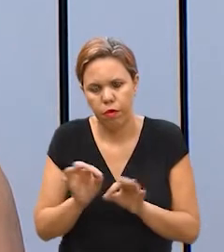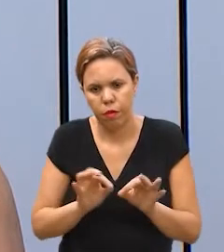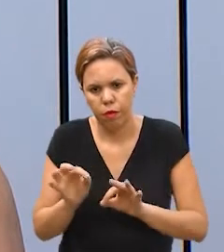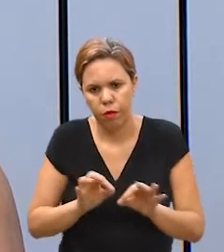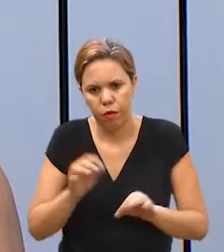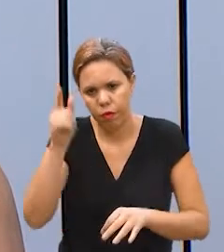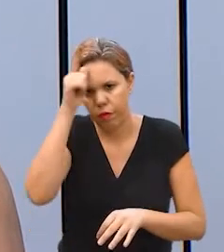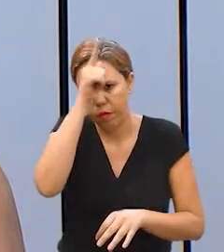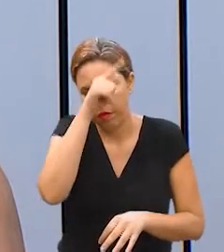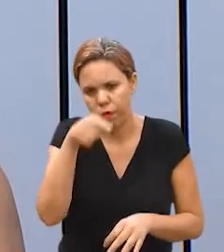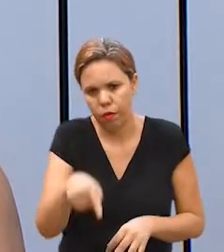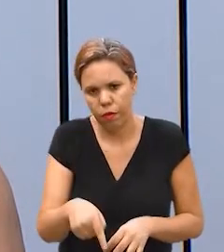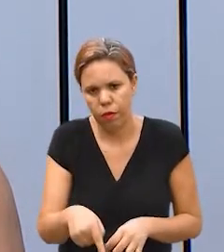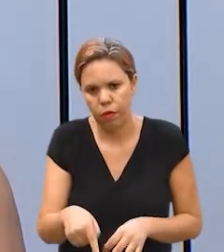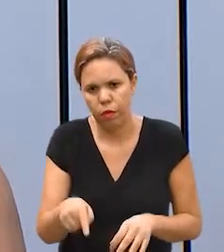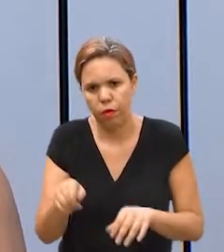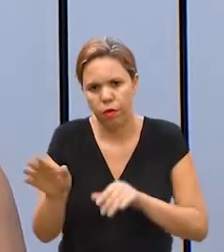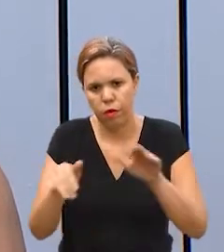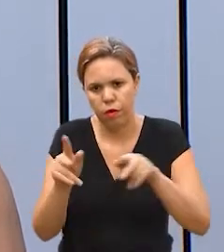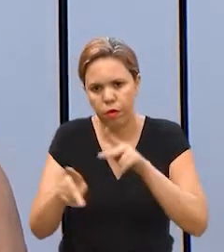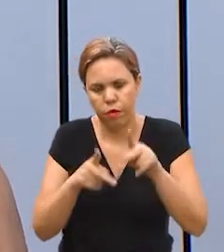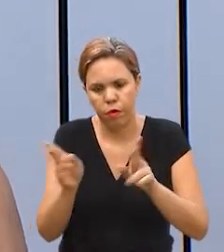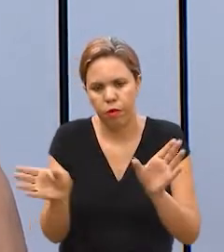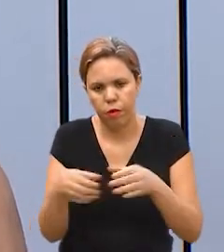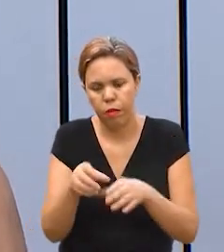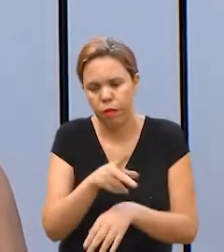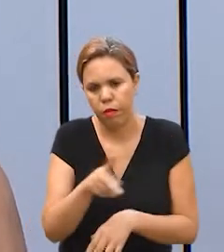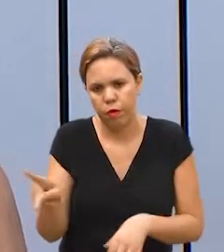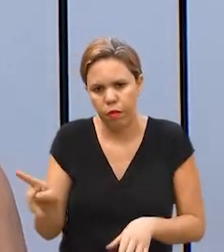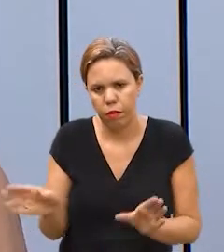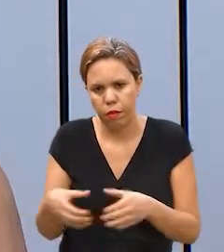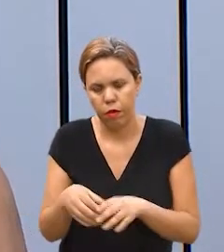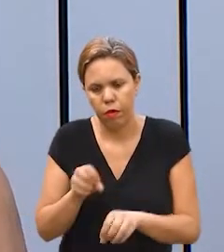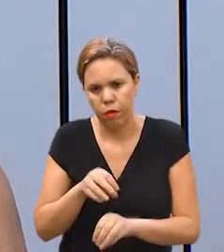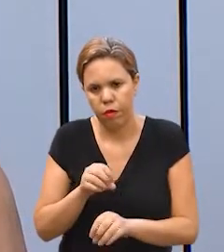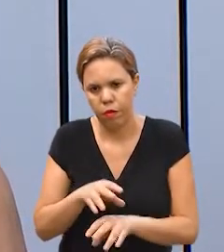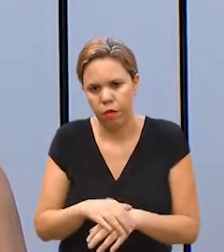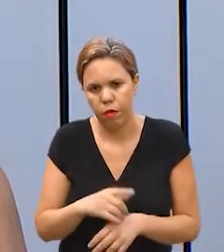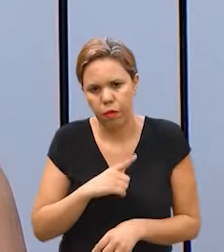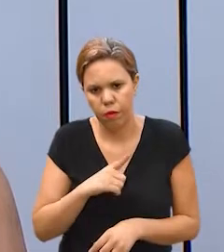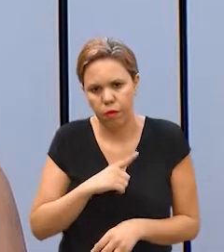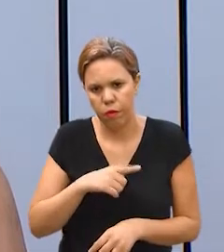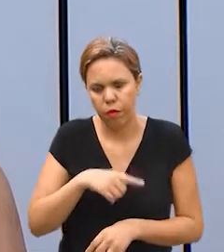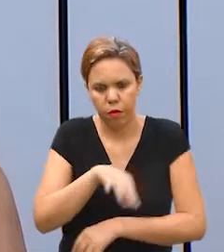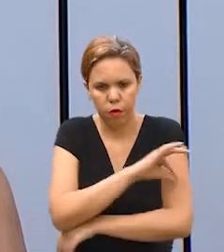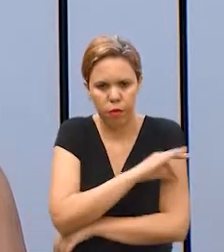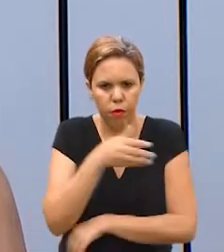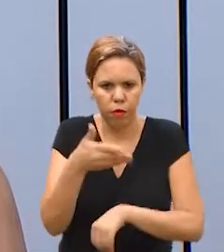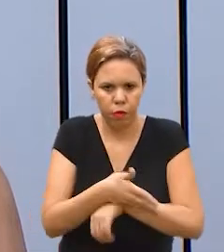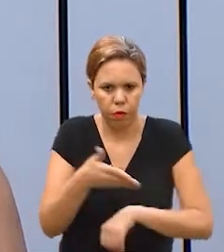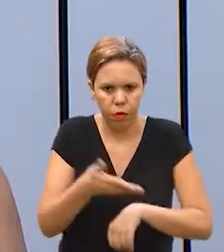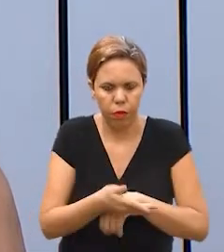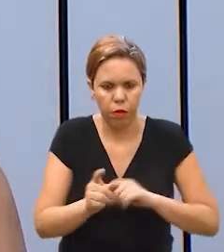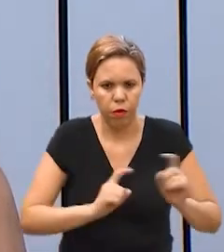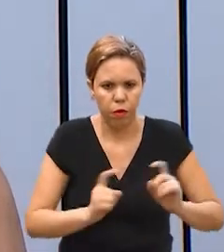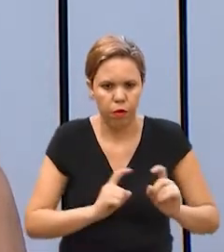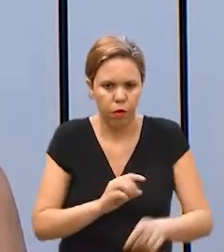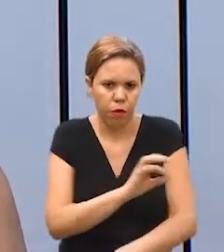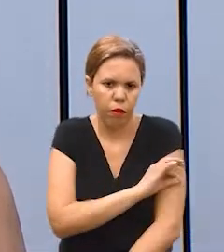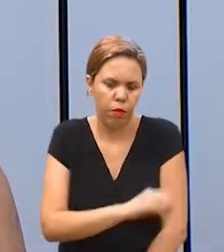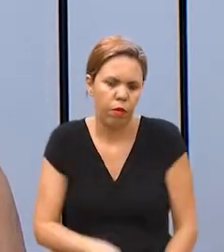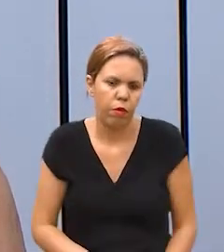organizado pelo Gustavo. O Gustavo convocou como presidente da Comissão de Educação. tivemos na prefeitura, participamos de reunião